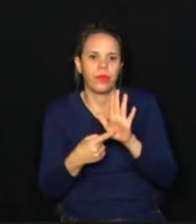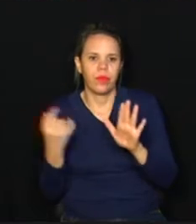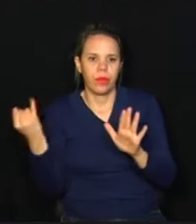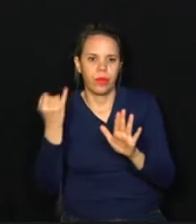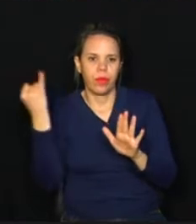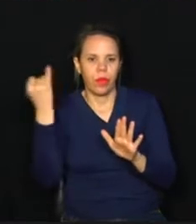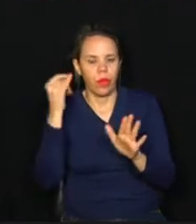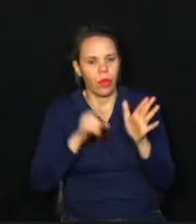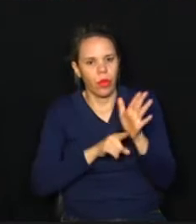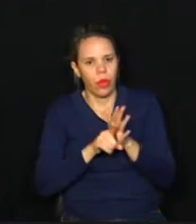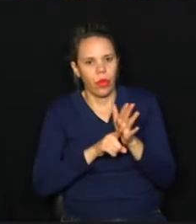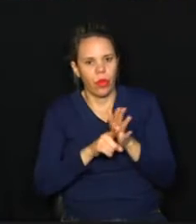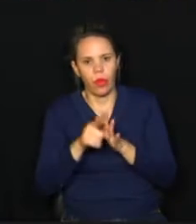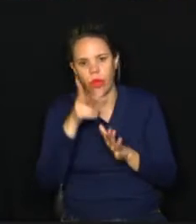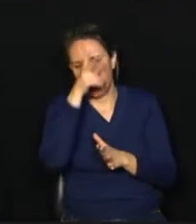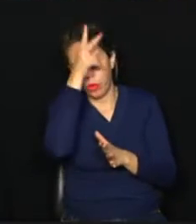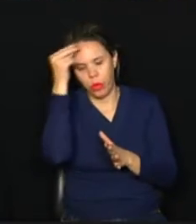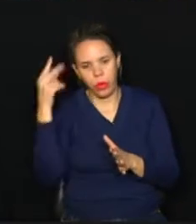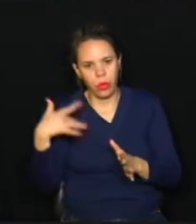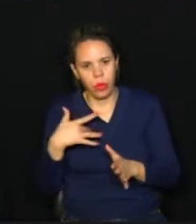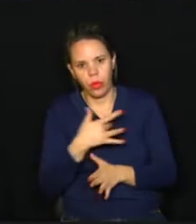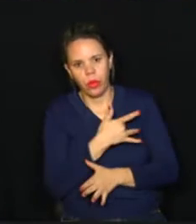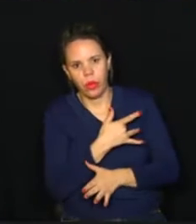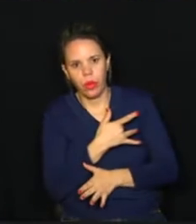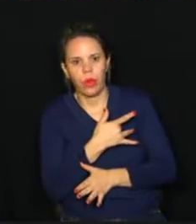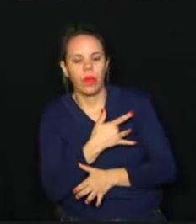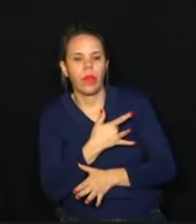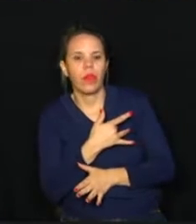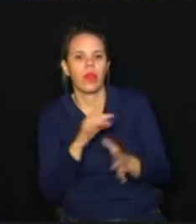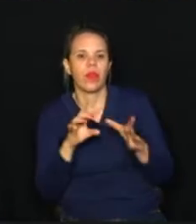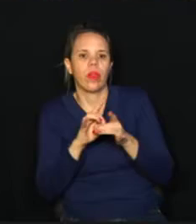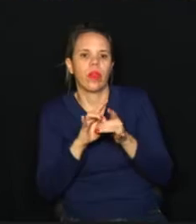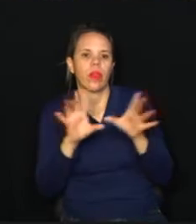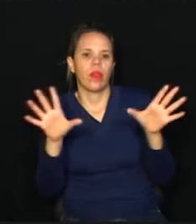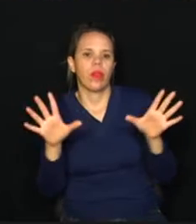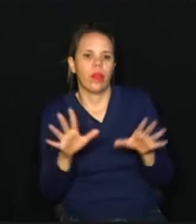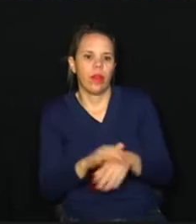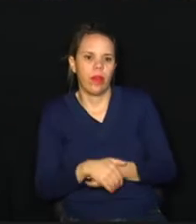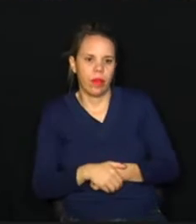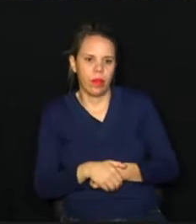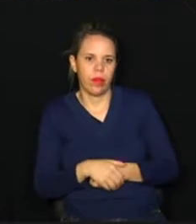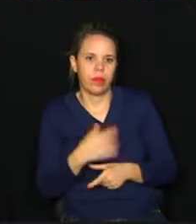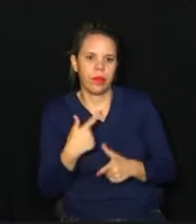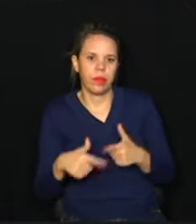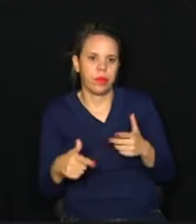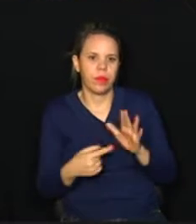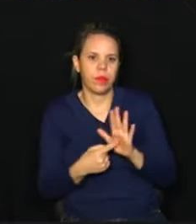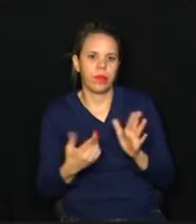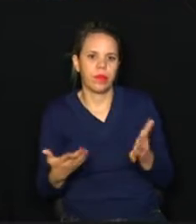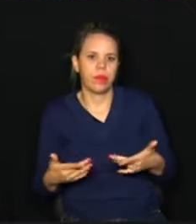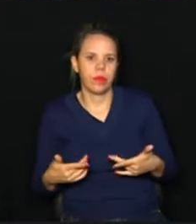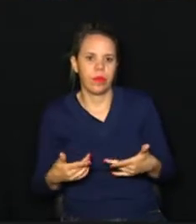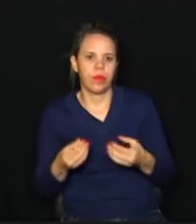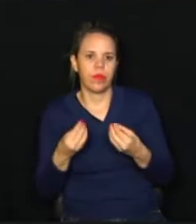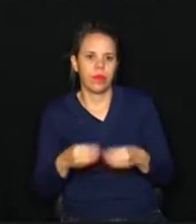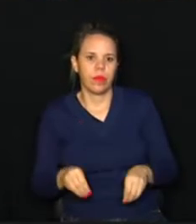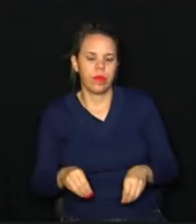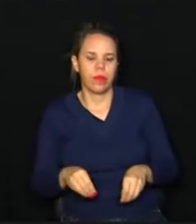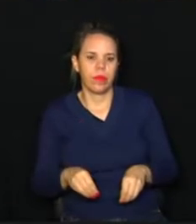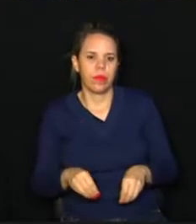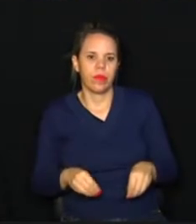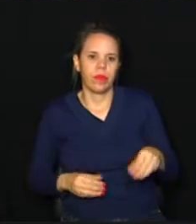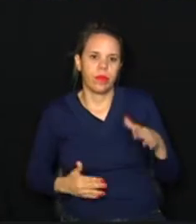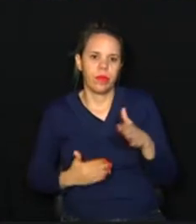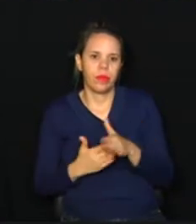dos institutos públicos de saúde e deixam transbordar os problemas que as afetam e as